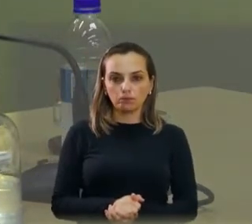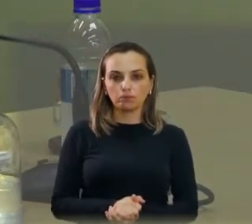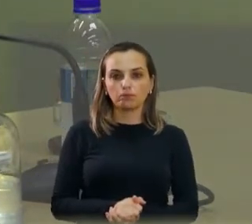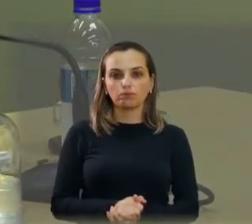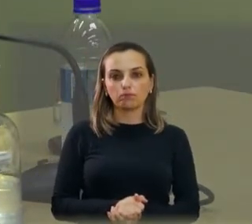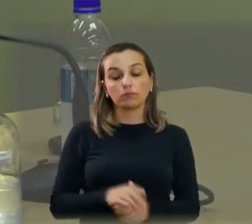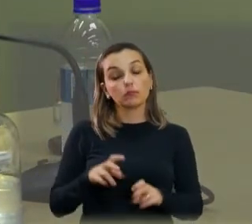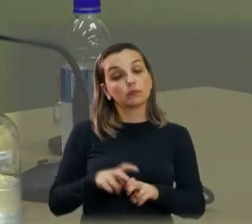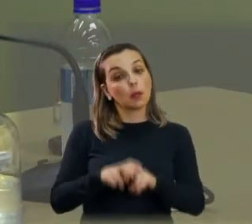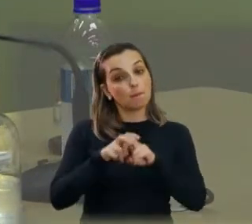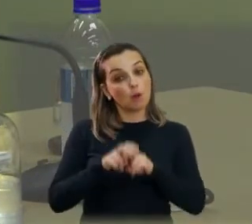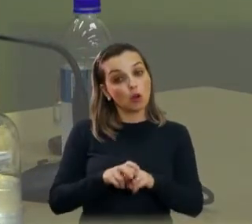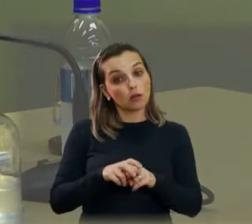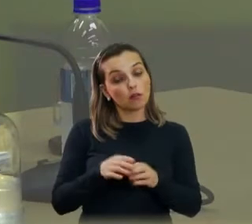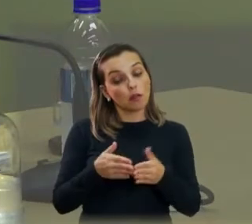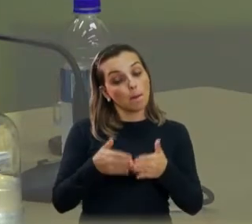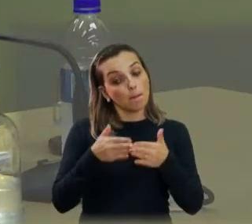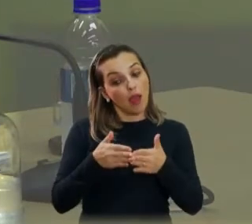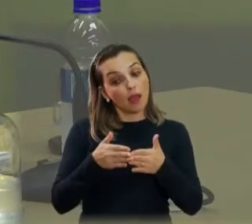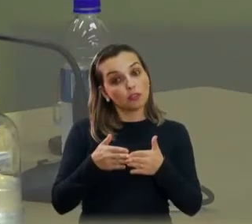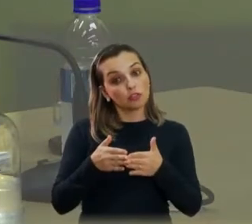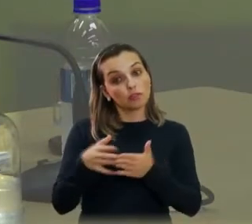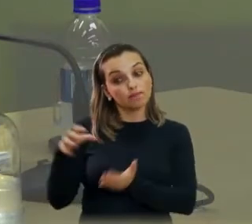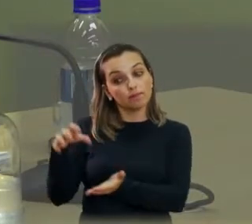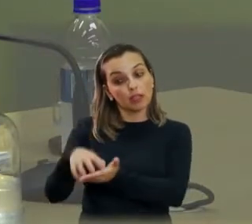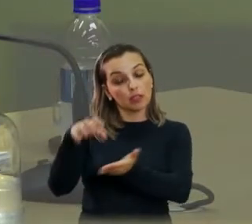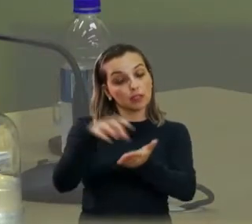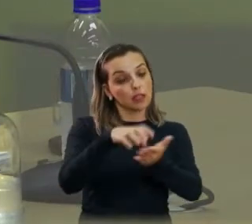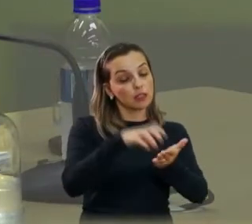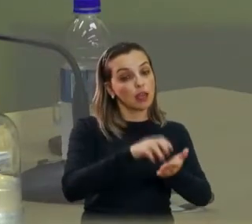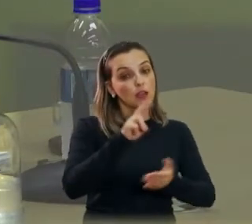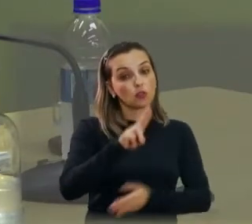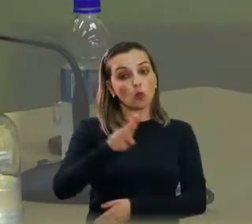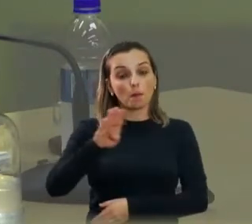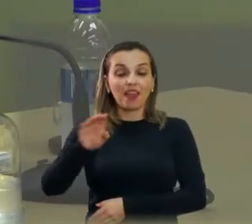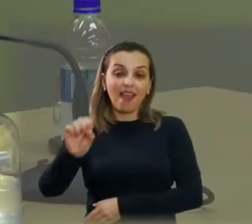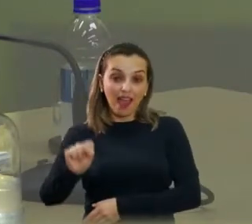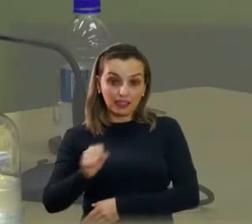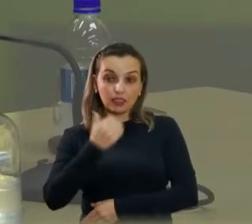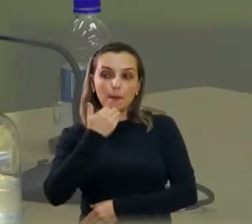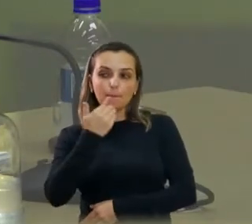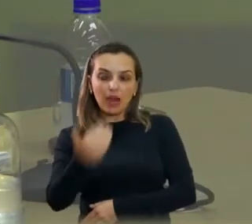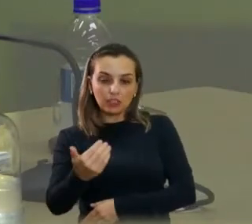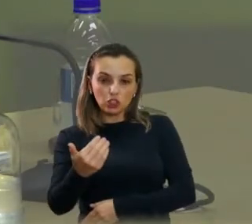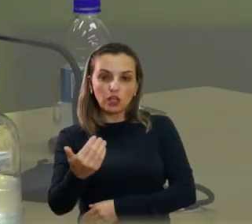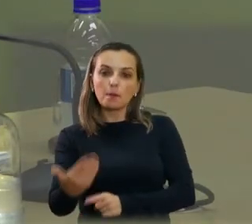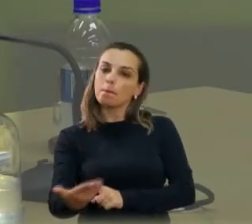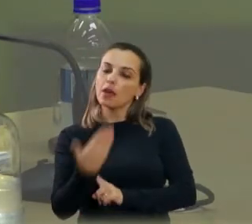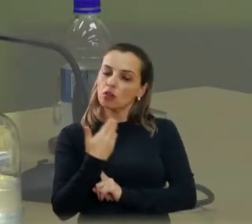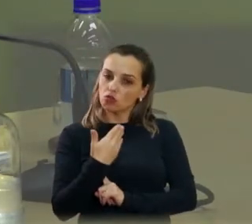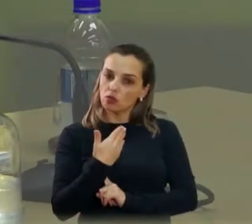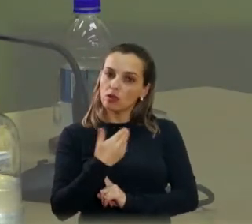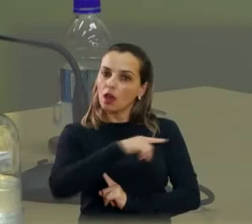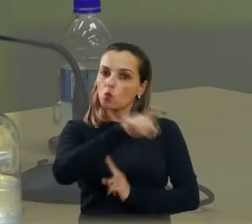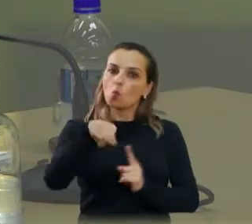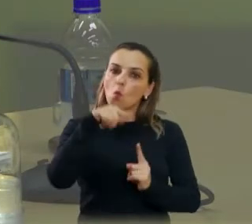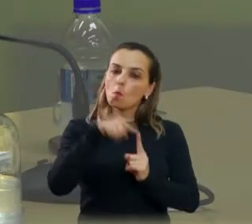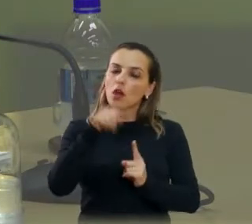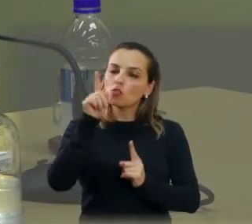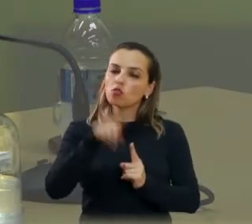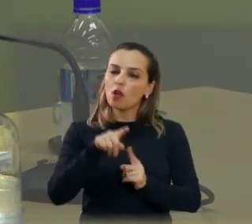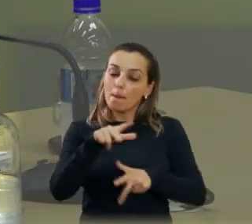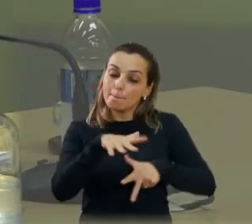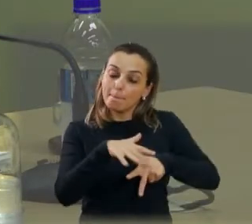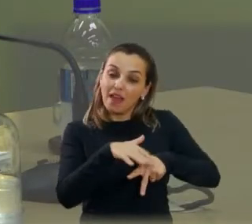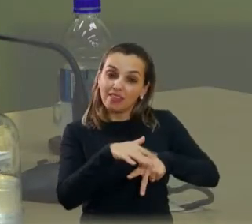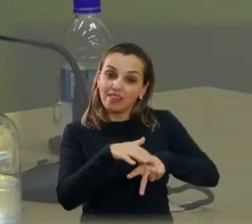Então, por isso que a gente pediu o apoio das unidades básicas, a gente fez essa reformulação na intenção de que aquele paciente